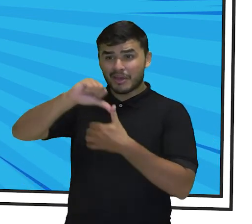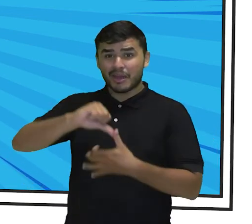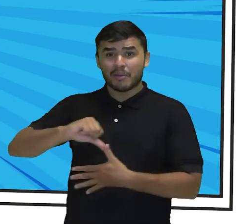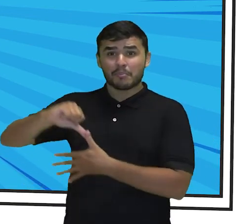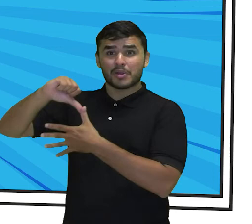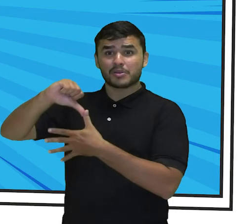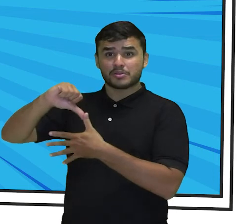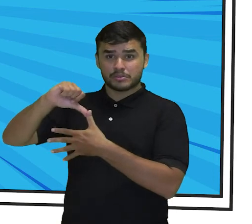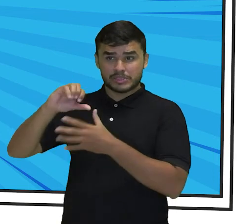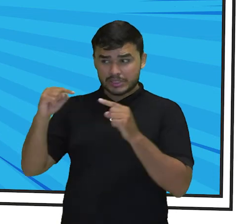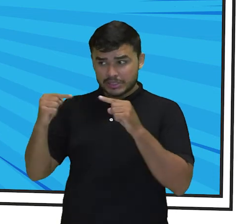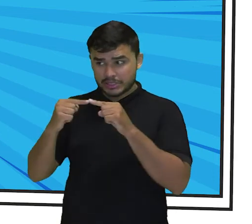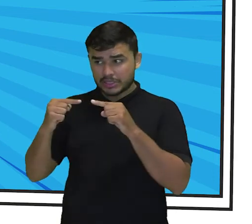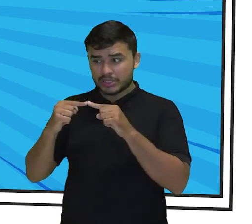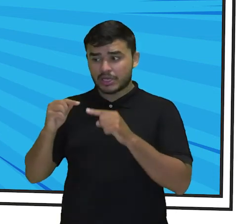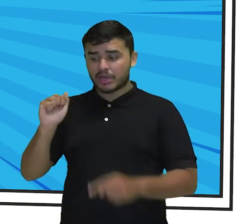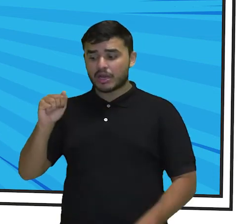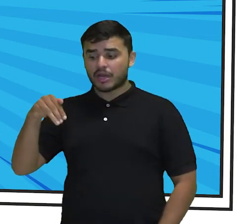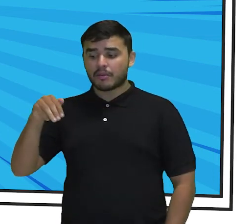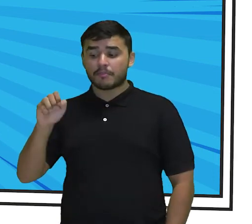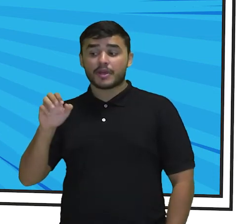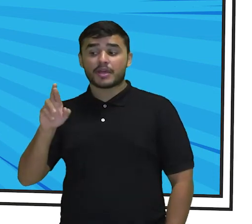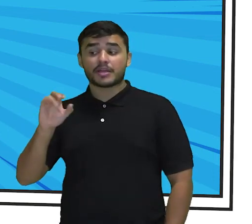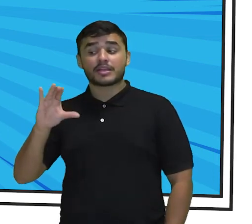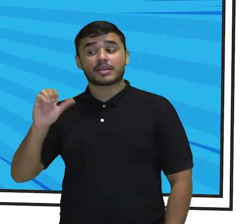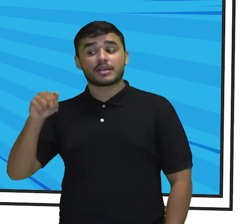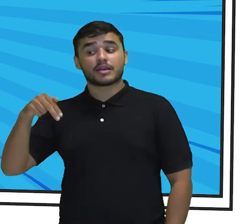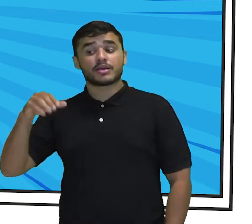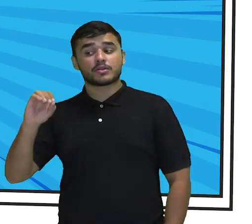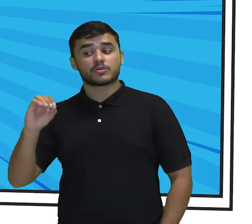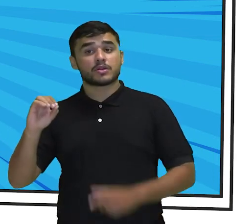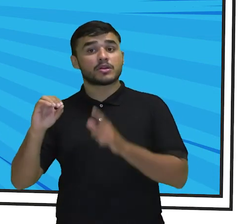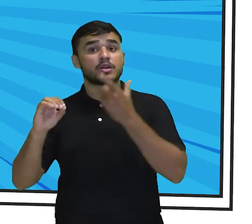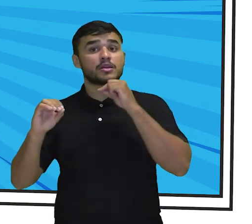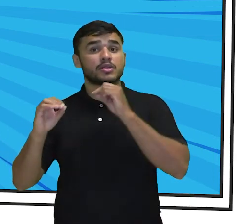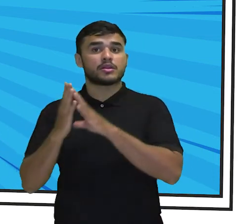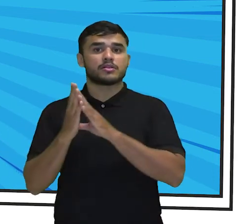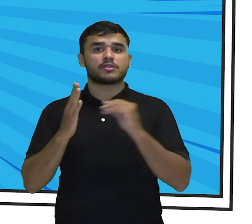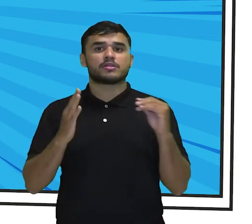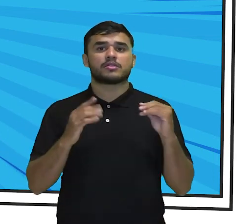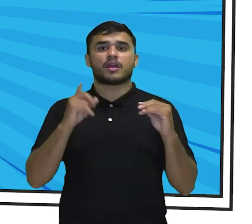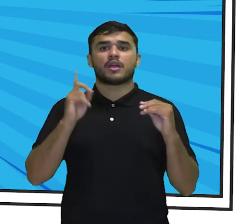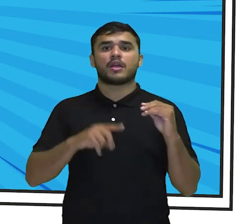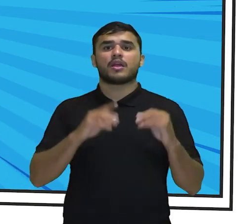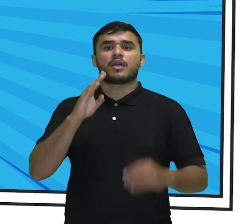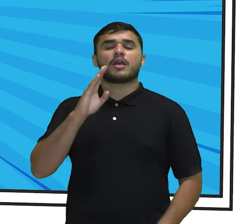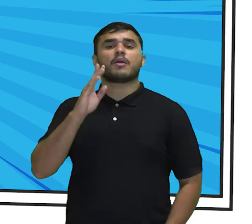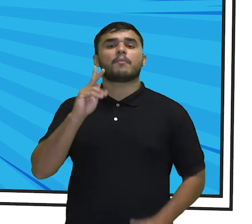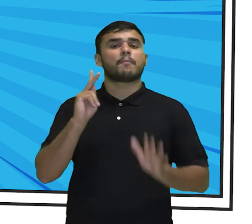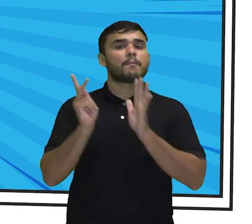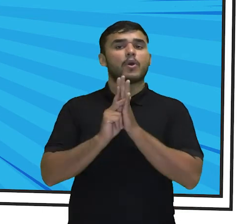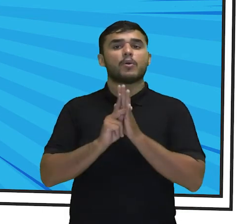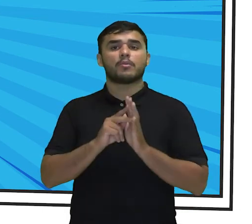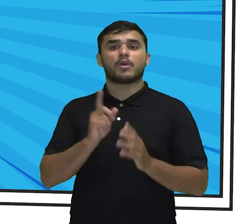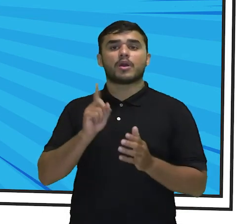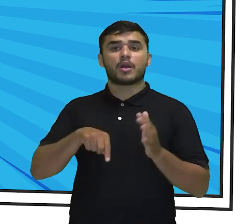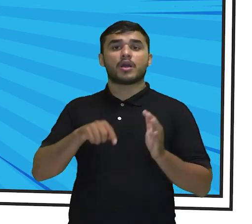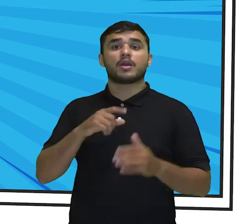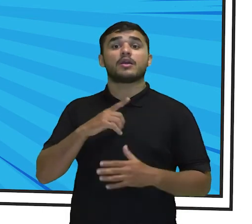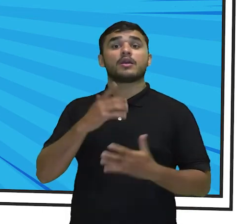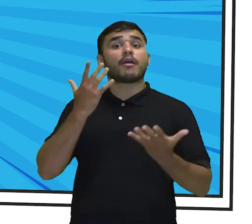ser americano, porque essa patente, quem tem são os Estados Unidos, que já vem esse sangue da